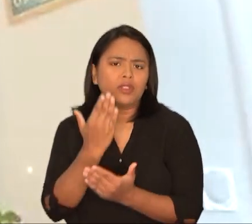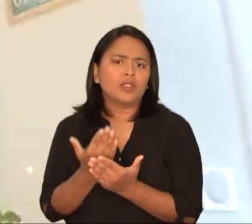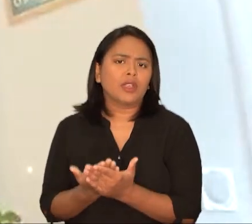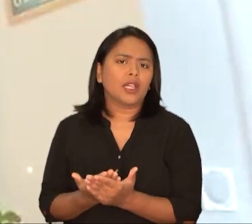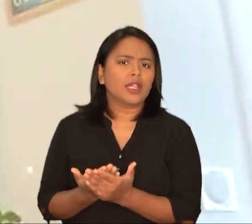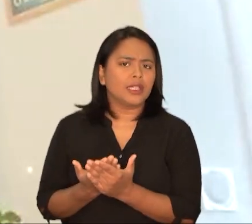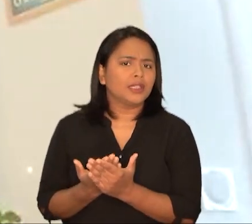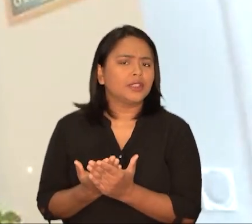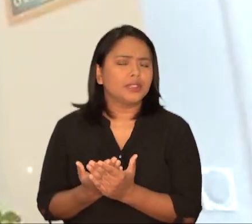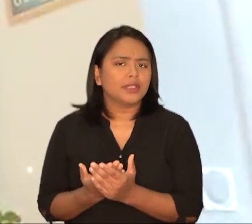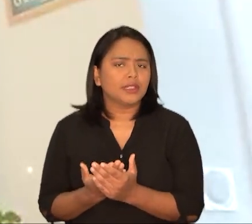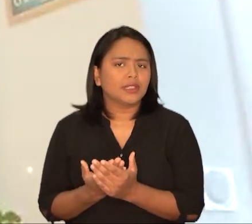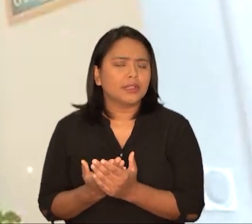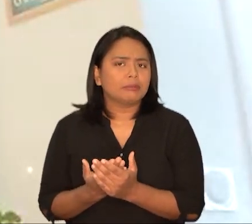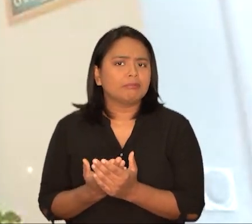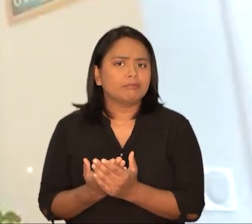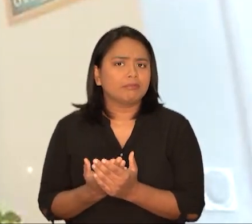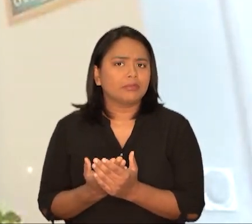acredita que